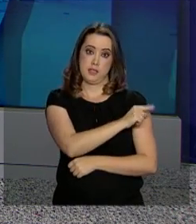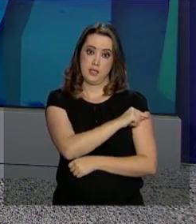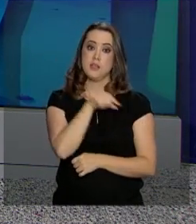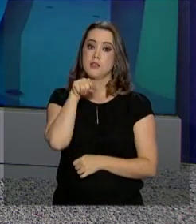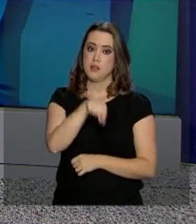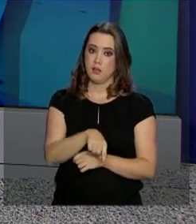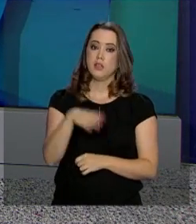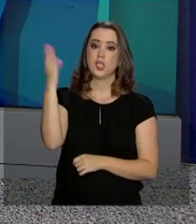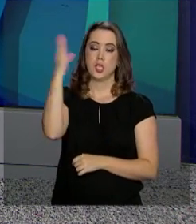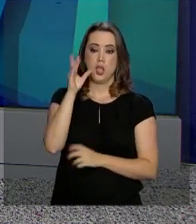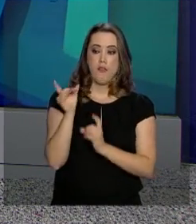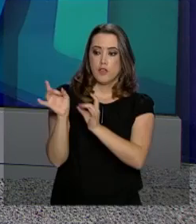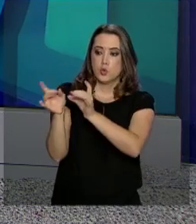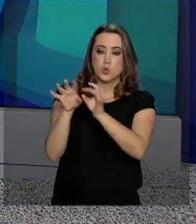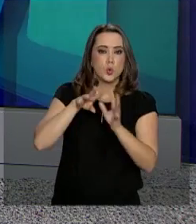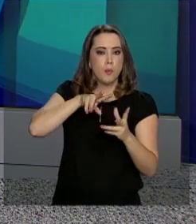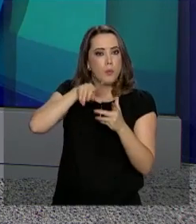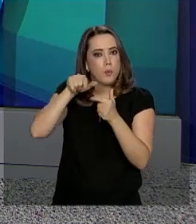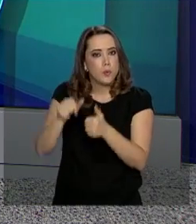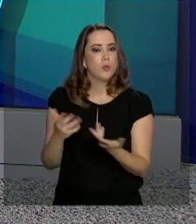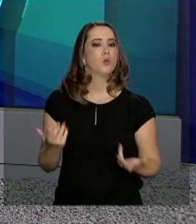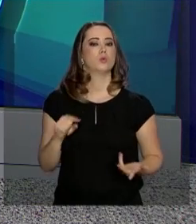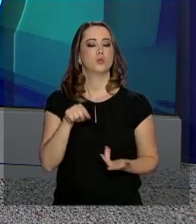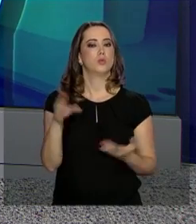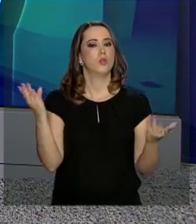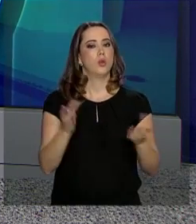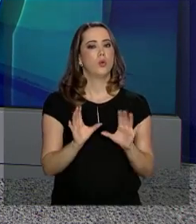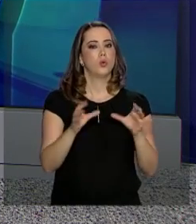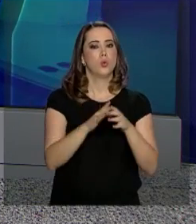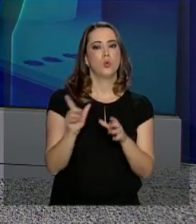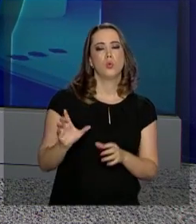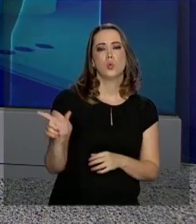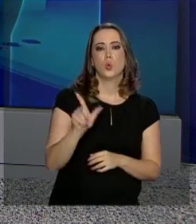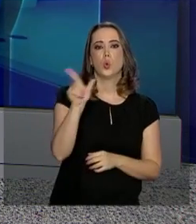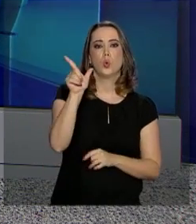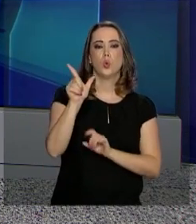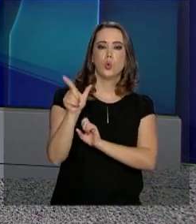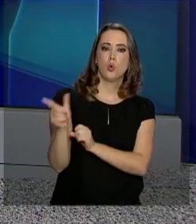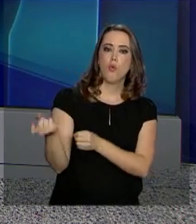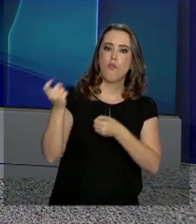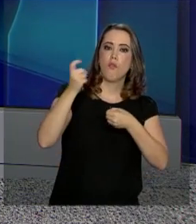são exportadas para vários países. E agora, parte do lucro dessa venda vai